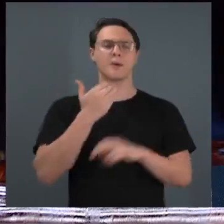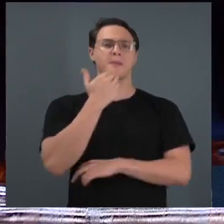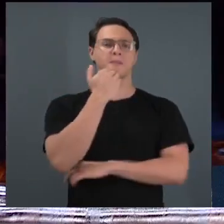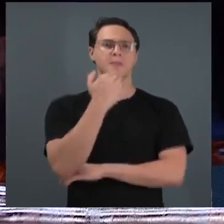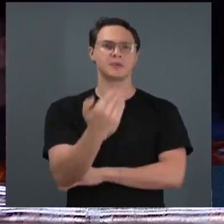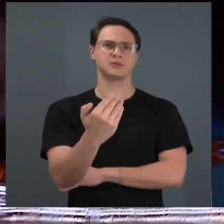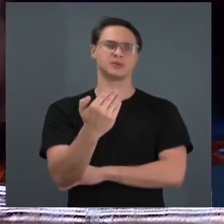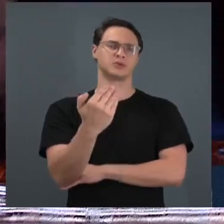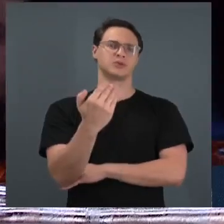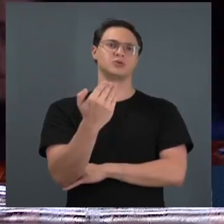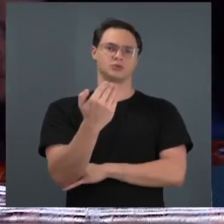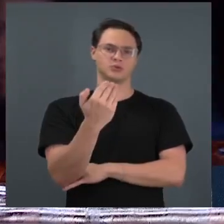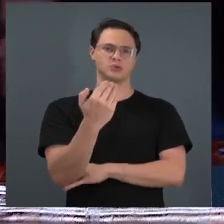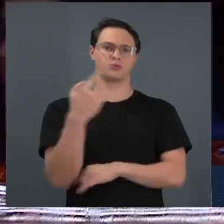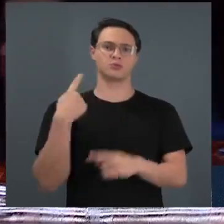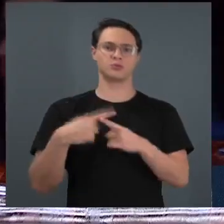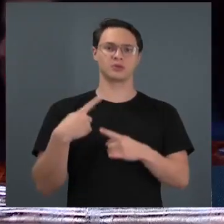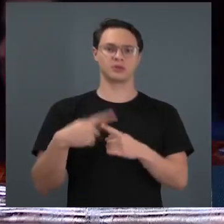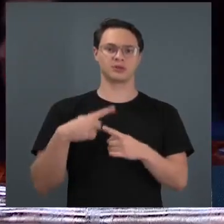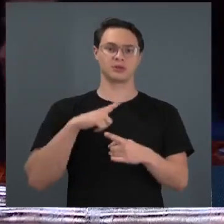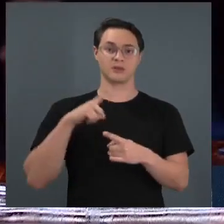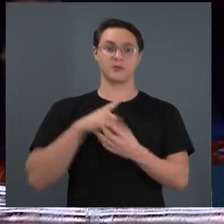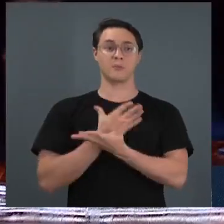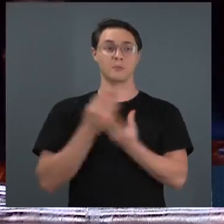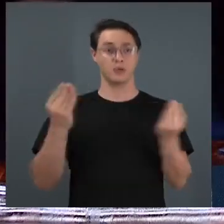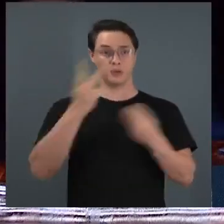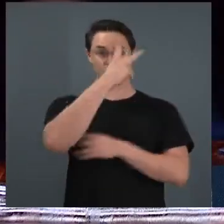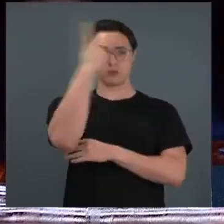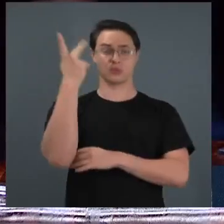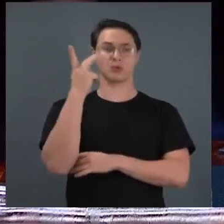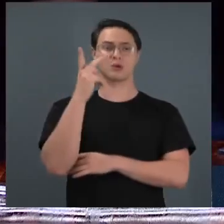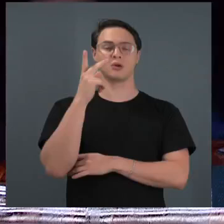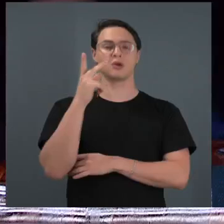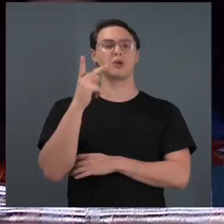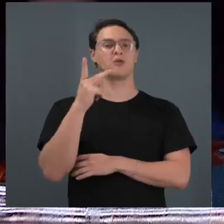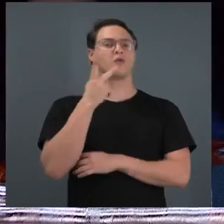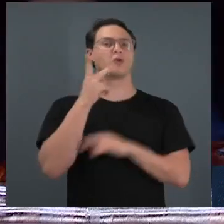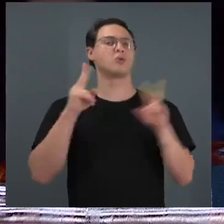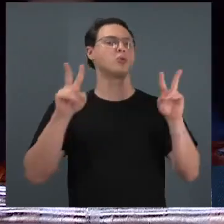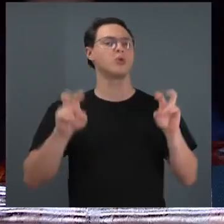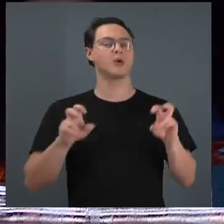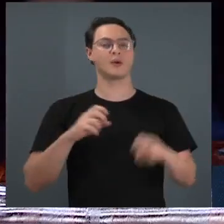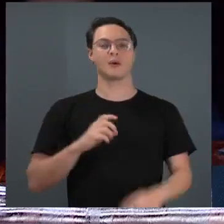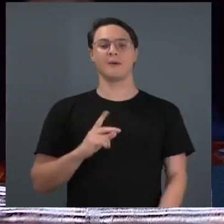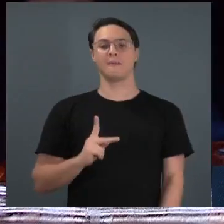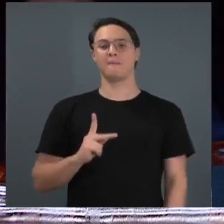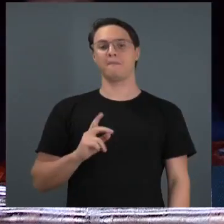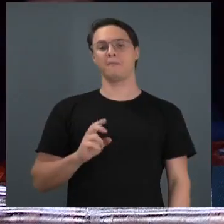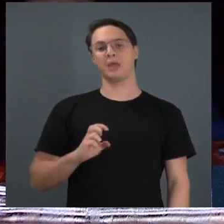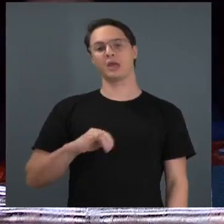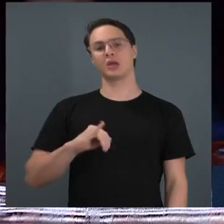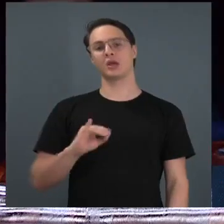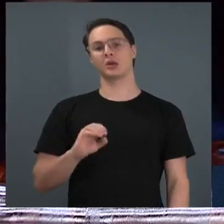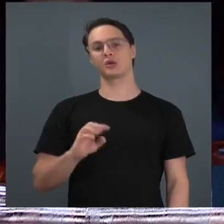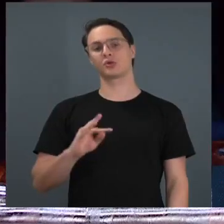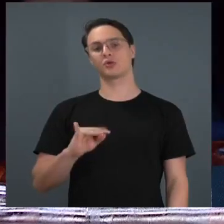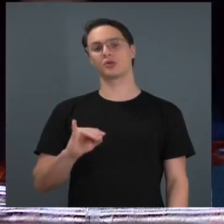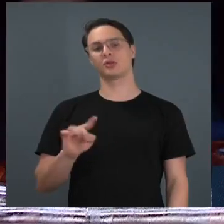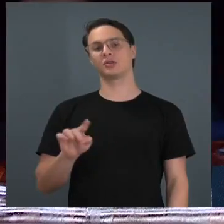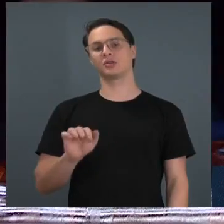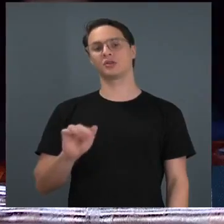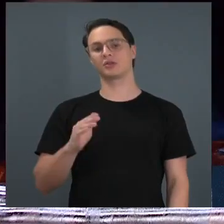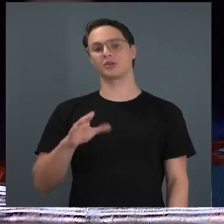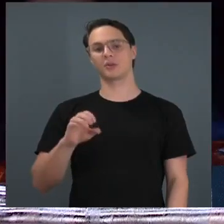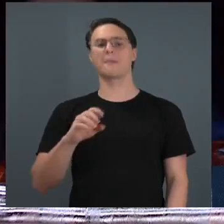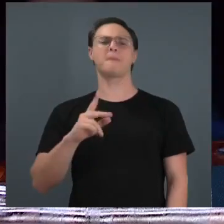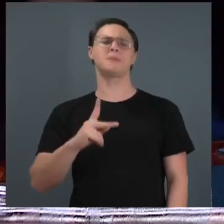que ouviram algo semelhante que falei um outro dia, sobre a tal de pejotização, as chamadas